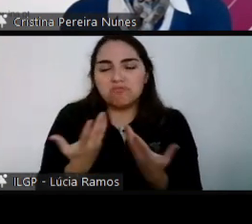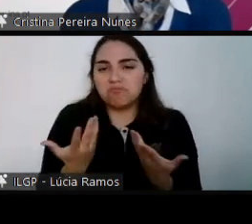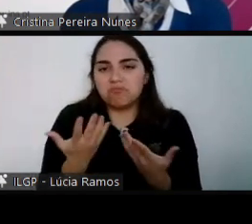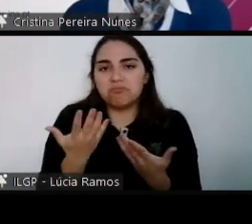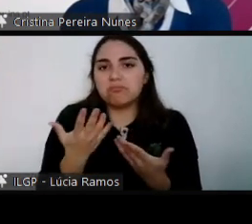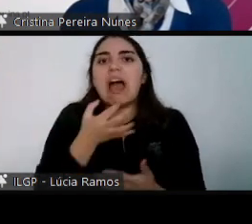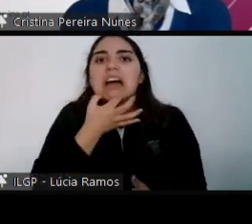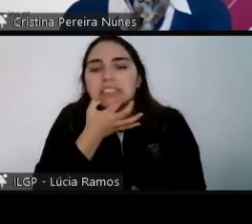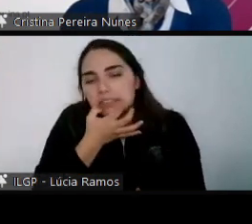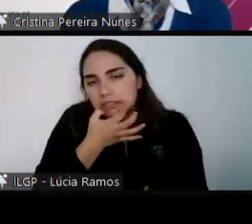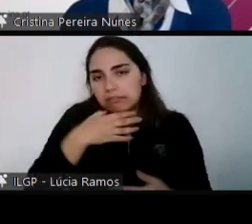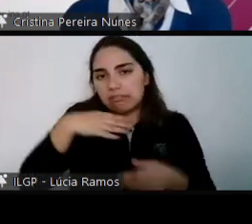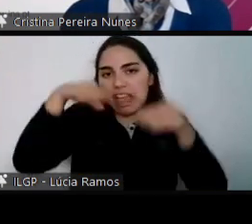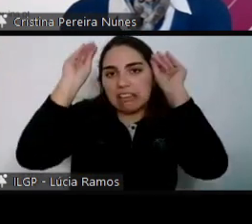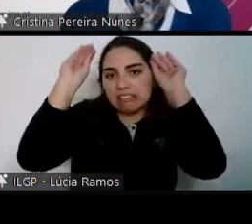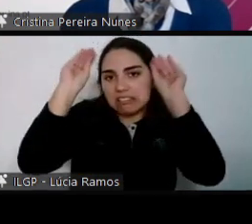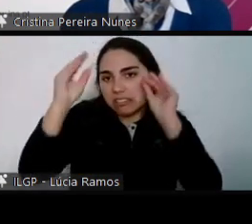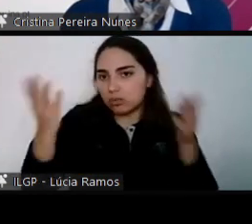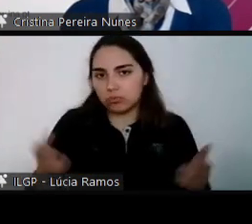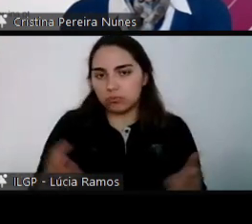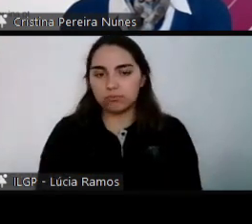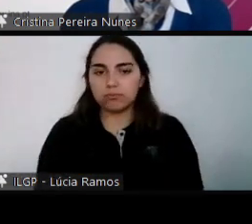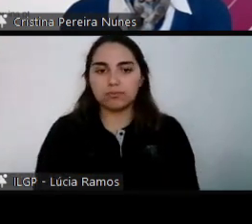de cursos de inteligência artificial.